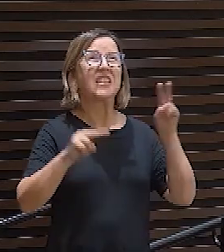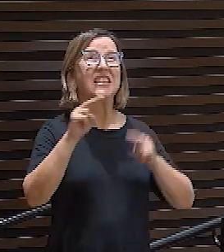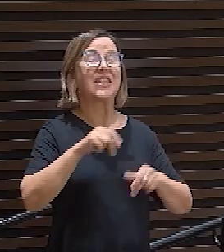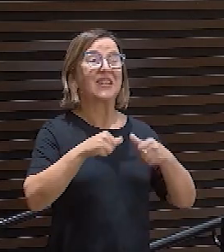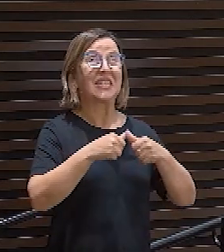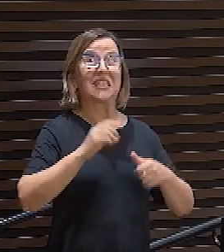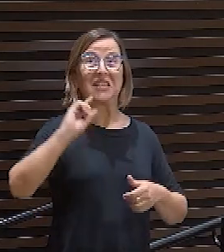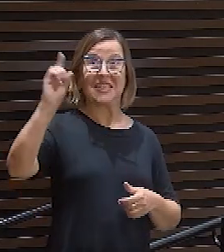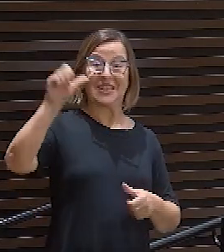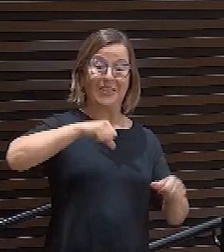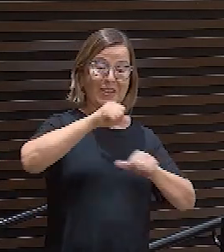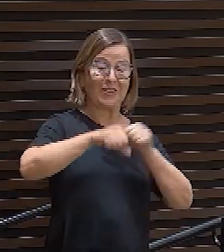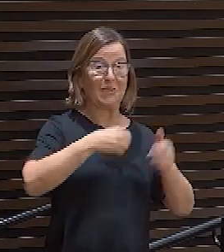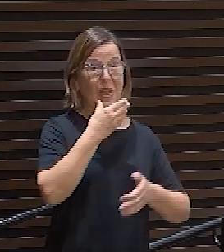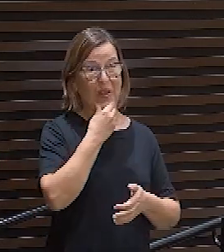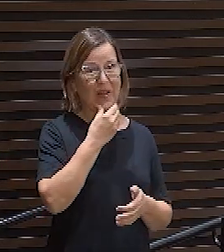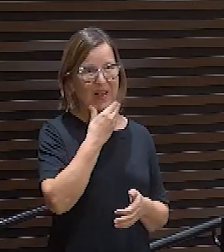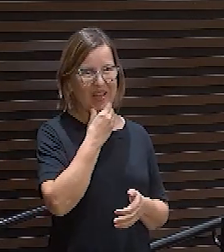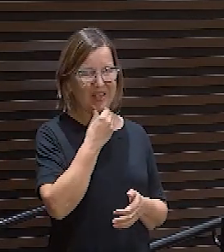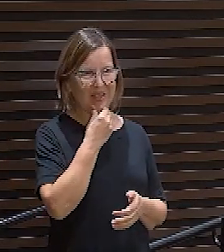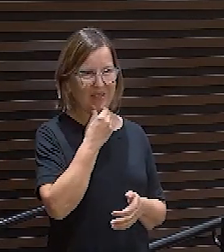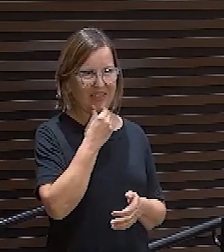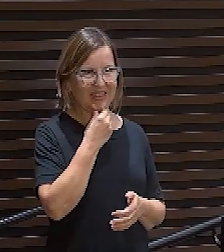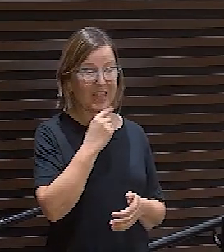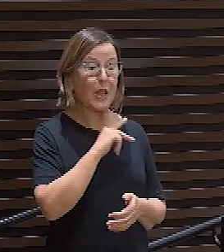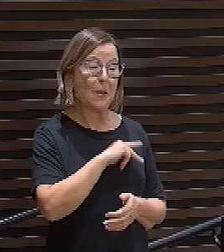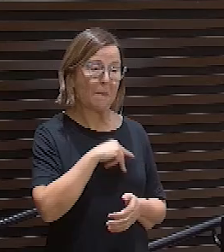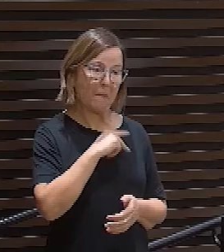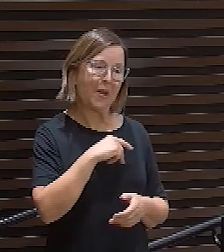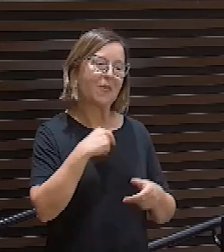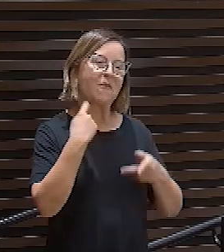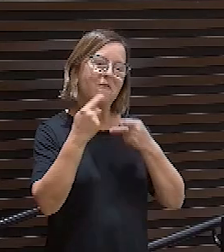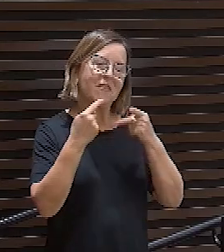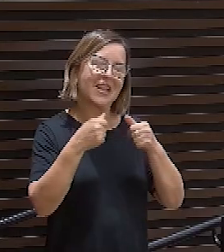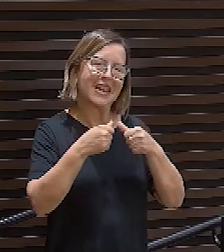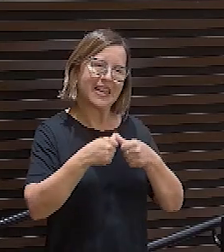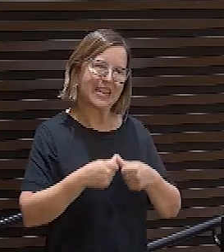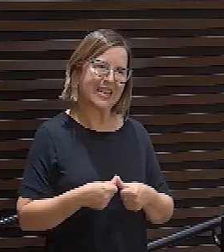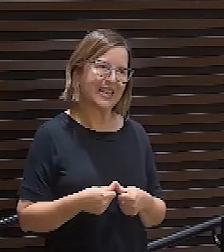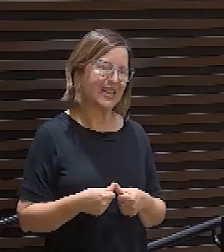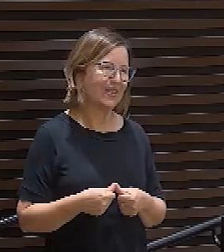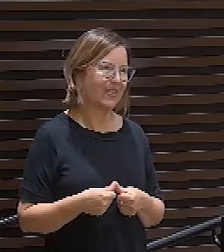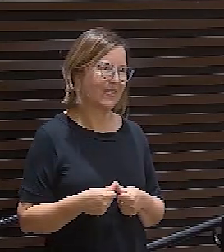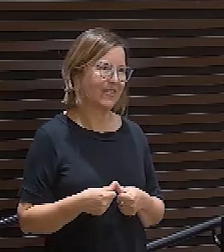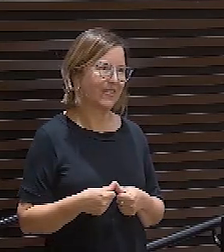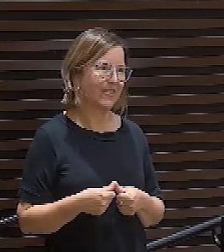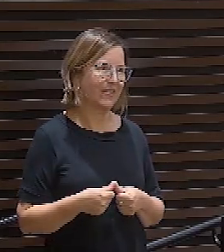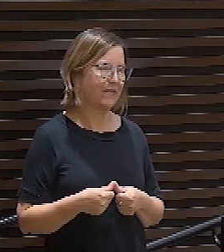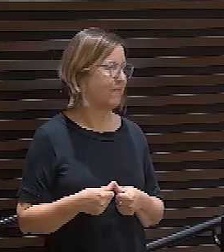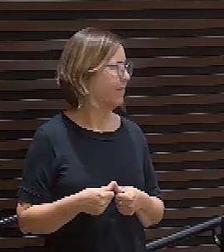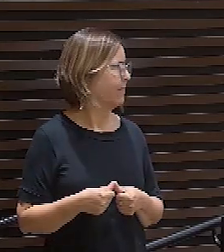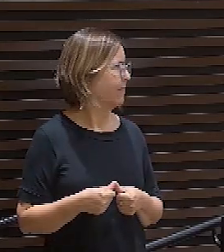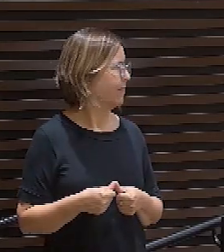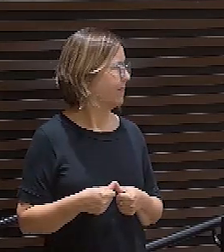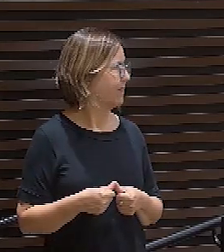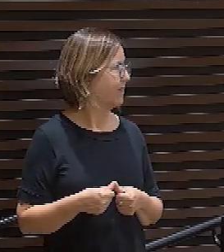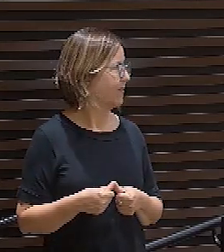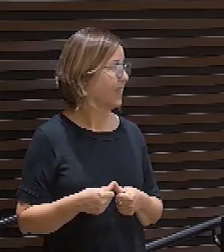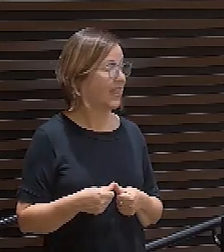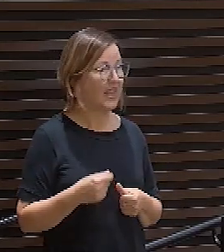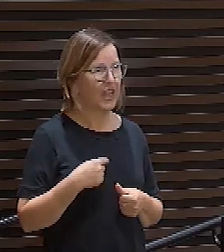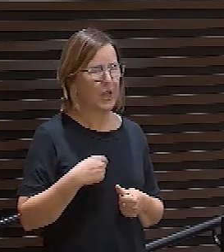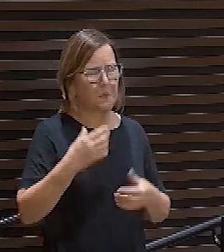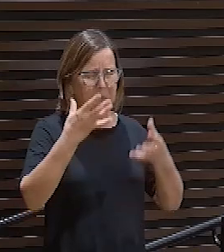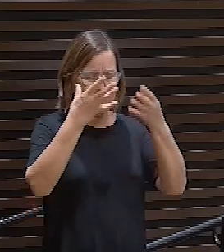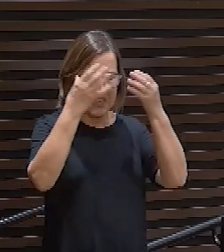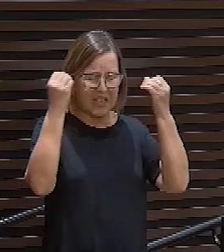homem. O Paulo fala isso. Paulo fala assim, eu sigo olhando para o alvo, eu me desvencilho das coisas que para trás ficam. O